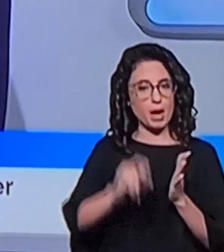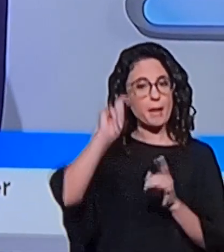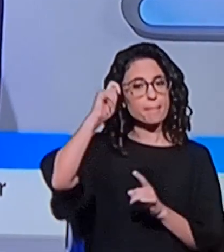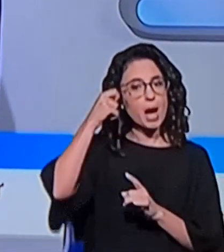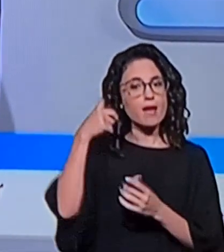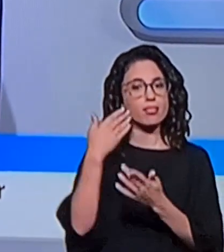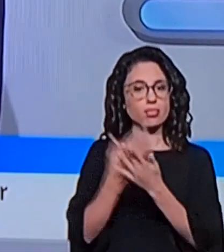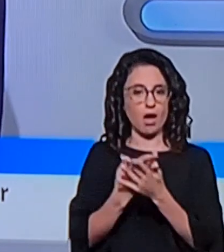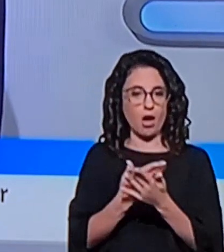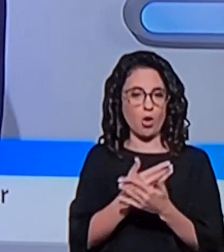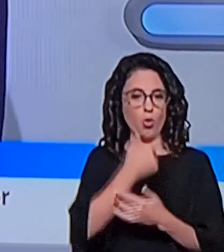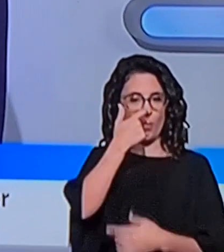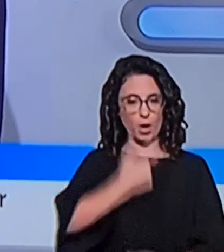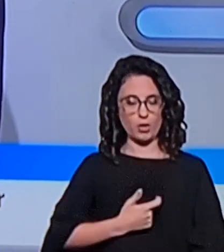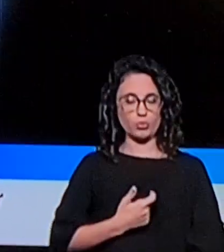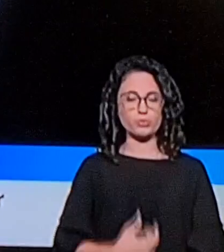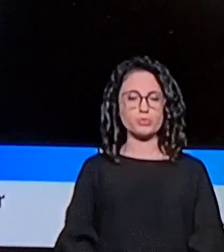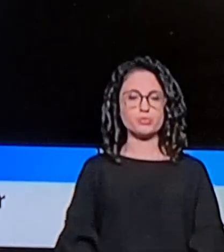que têm para o ser humano.